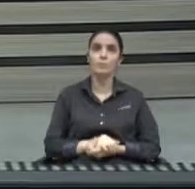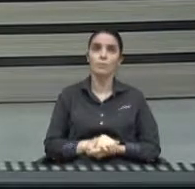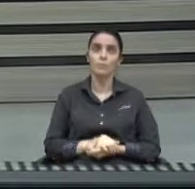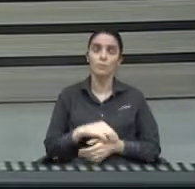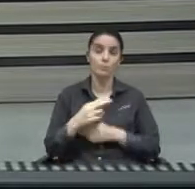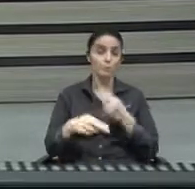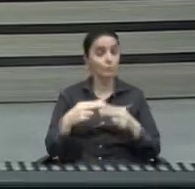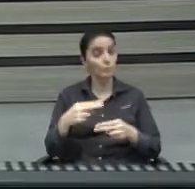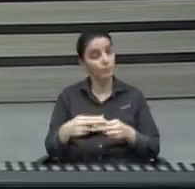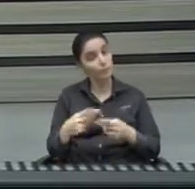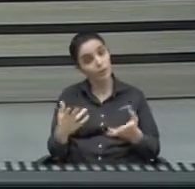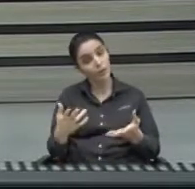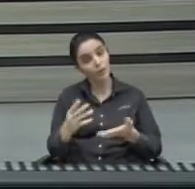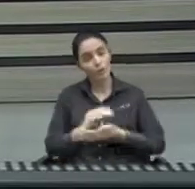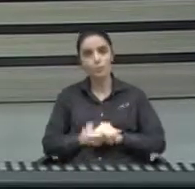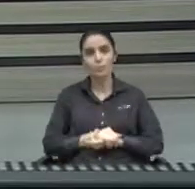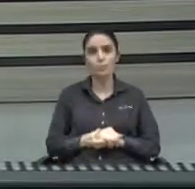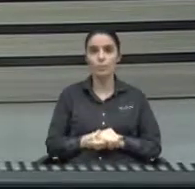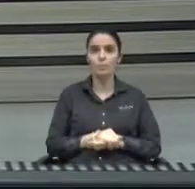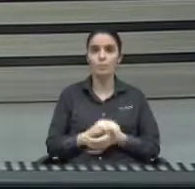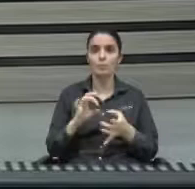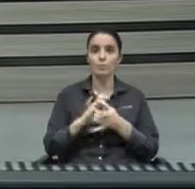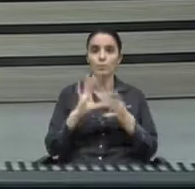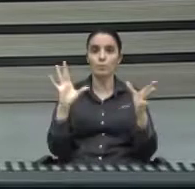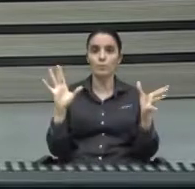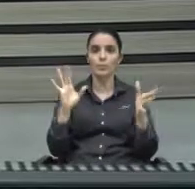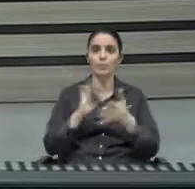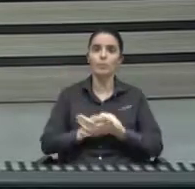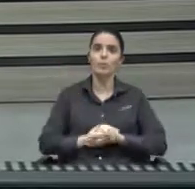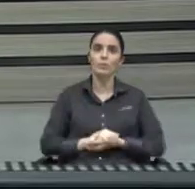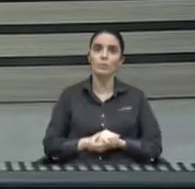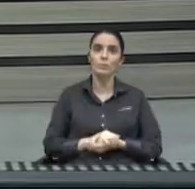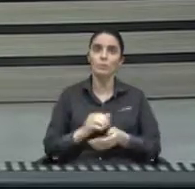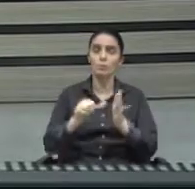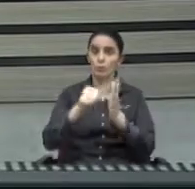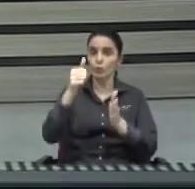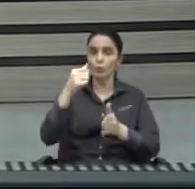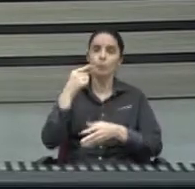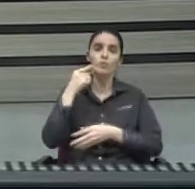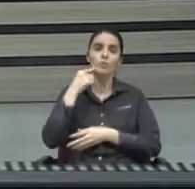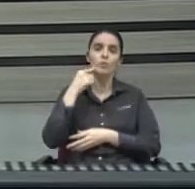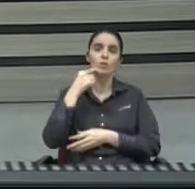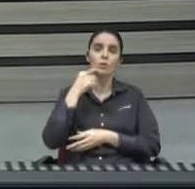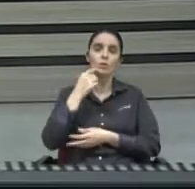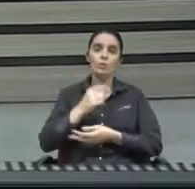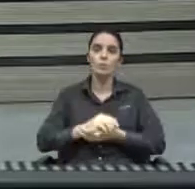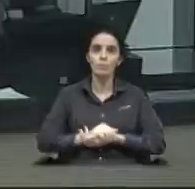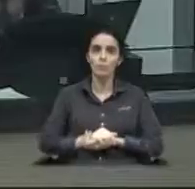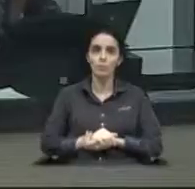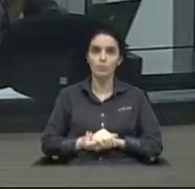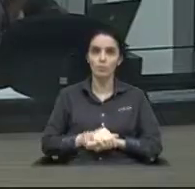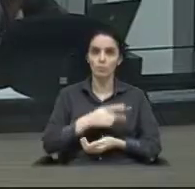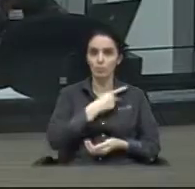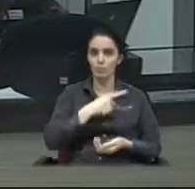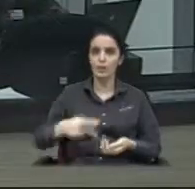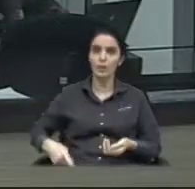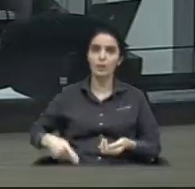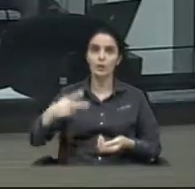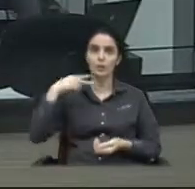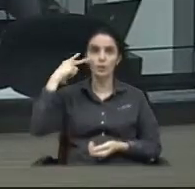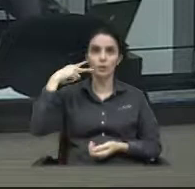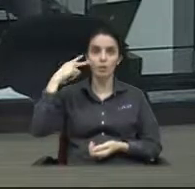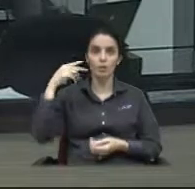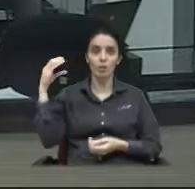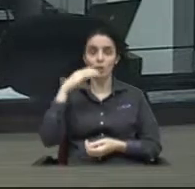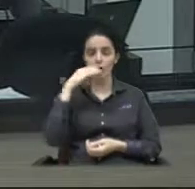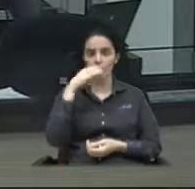Então, vocês fiquem à vontade. Primeiro, o Cleiton Silva. Senhor presidente, nobres pares, público presente, eu vou ser